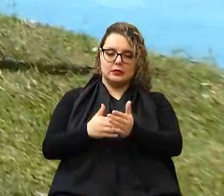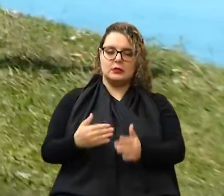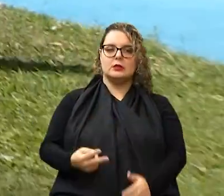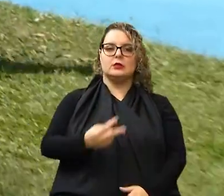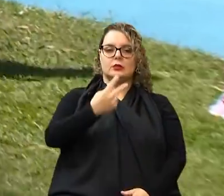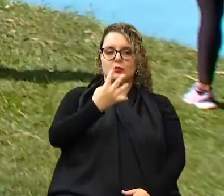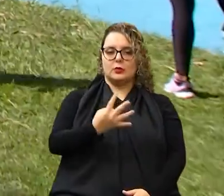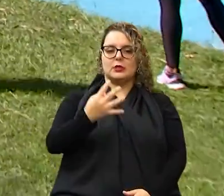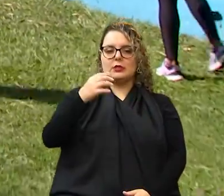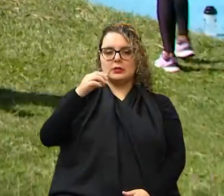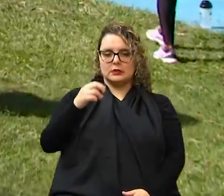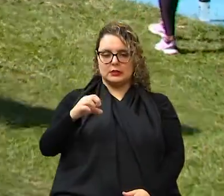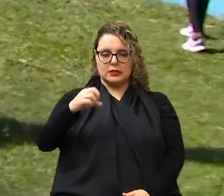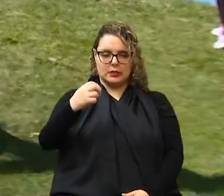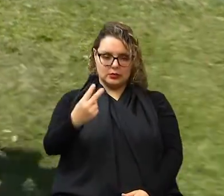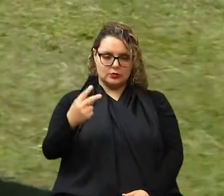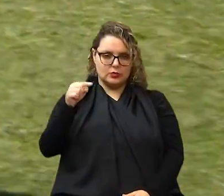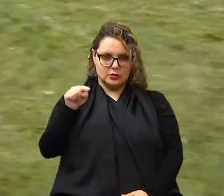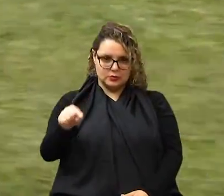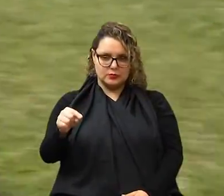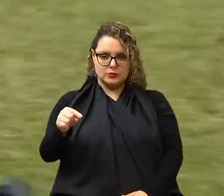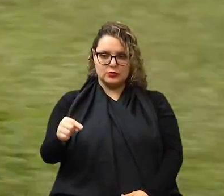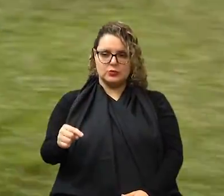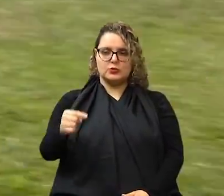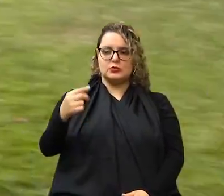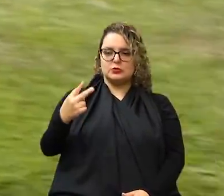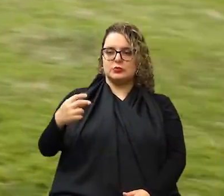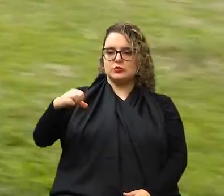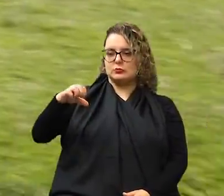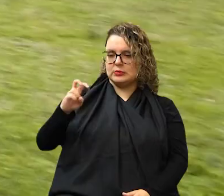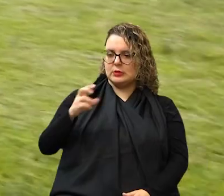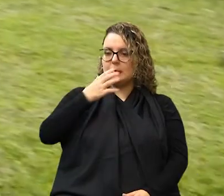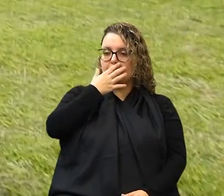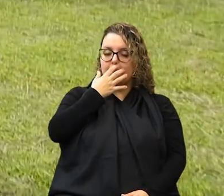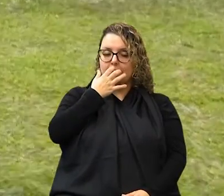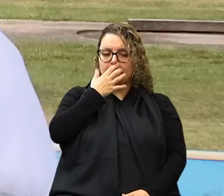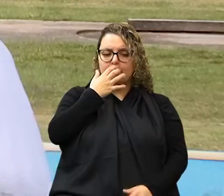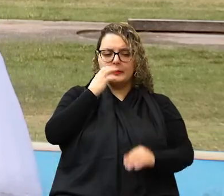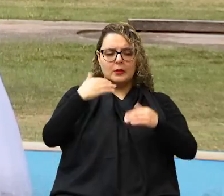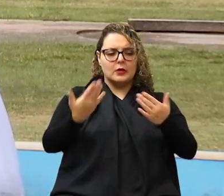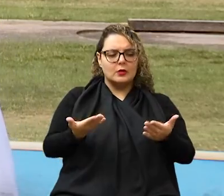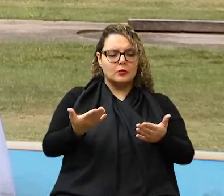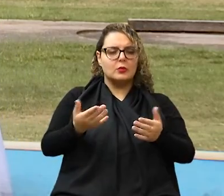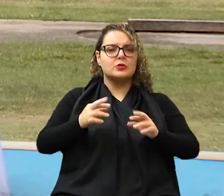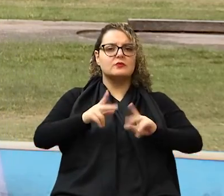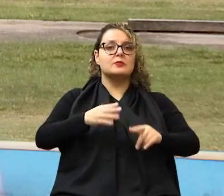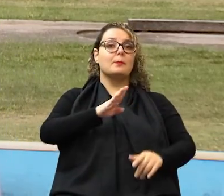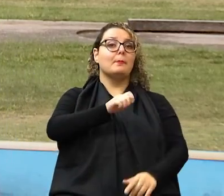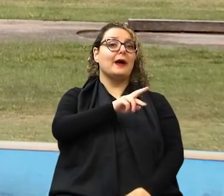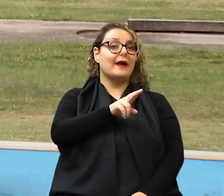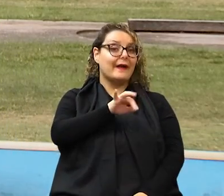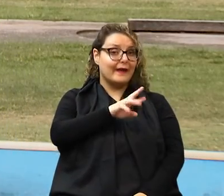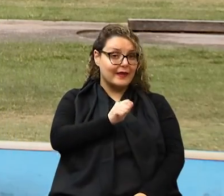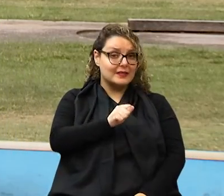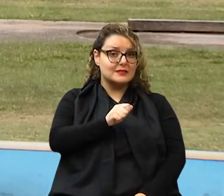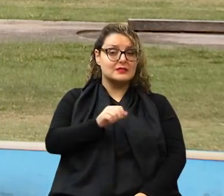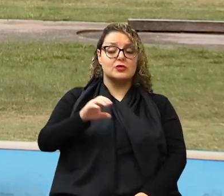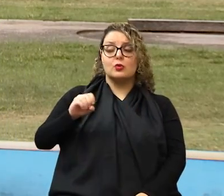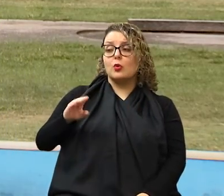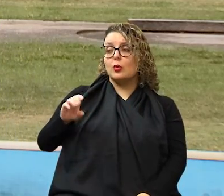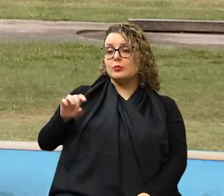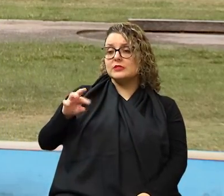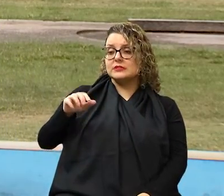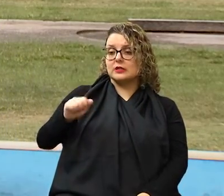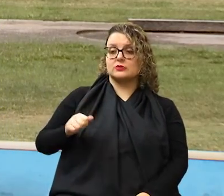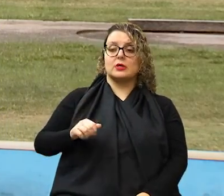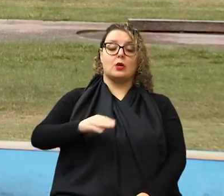quebrada de 42.195. E o Evandro, e qual que é a diferença das corridas com barreiras e com obstáculos? As corridas com